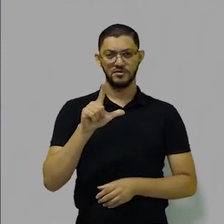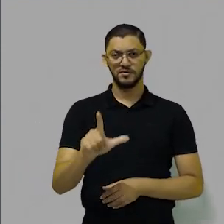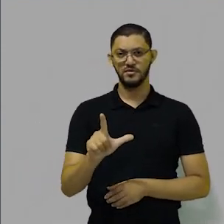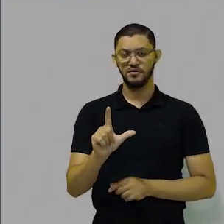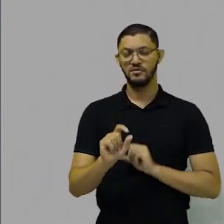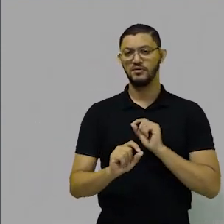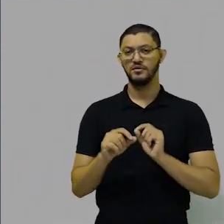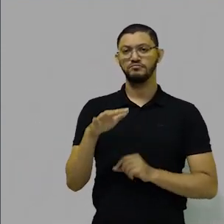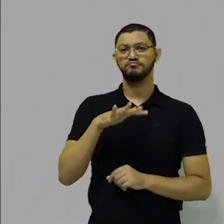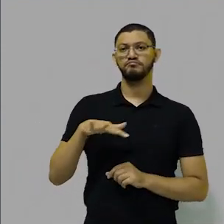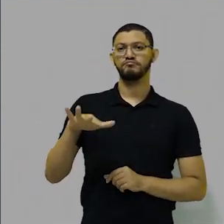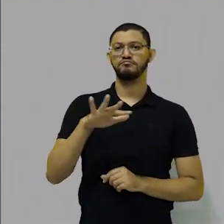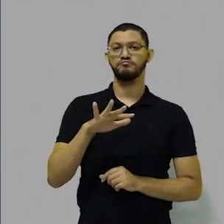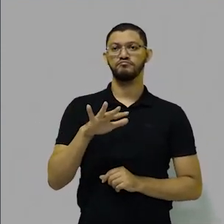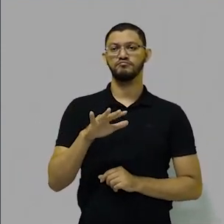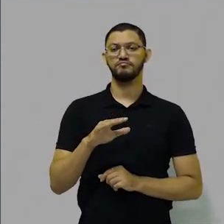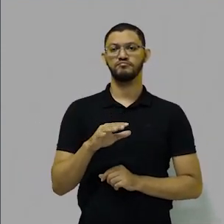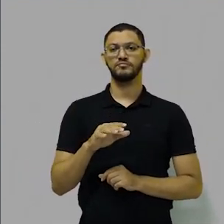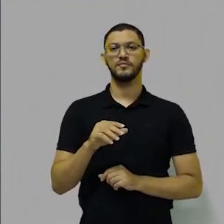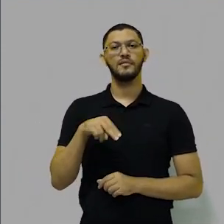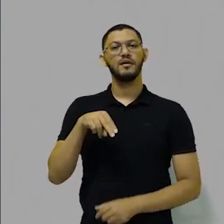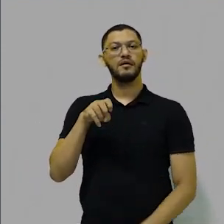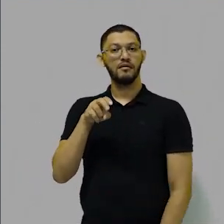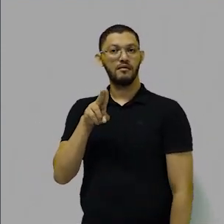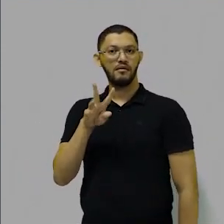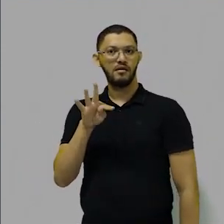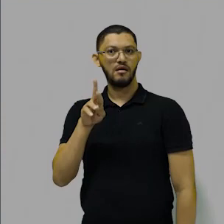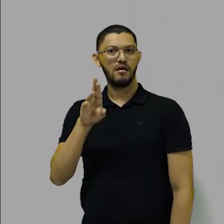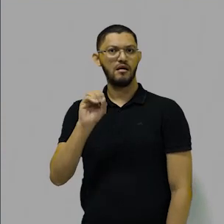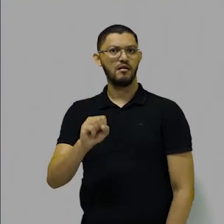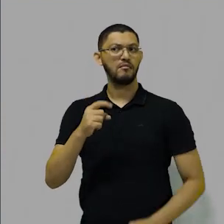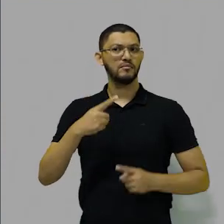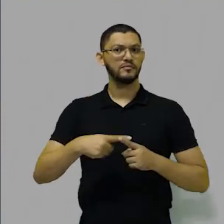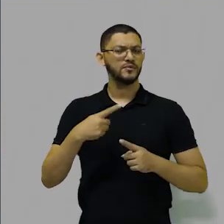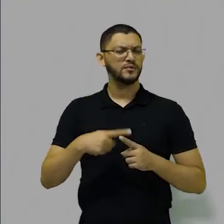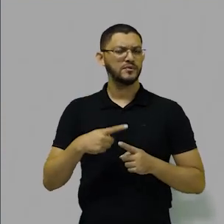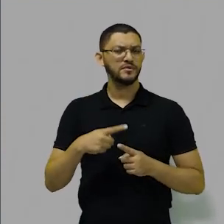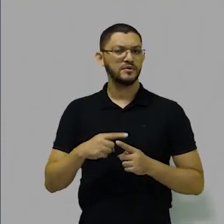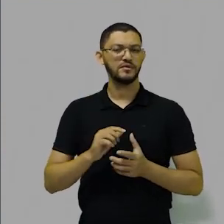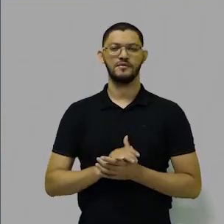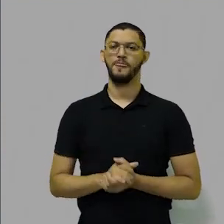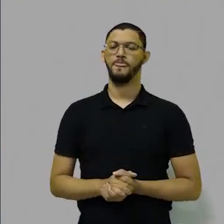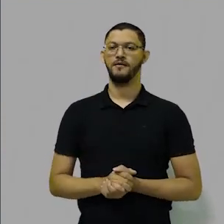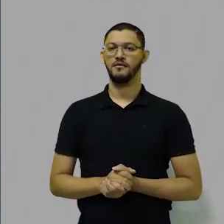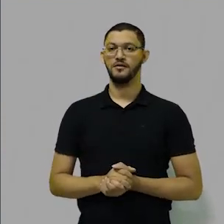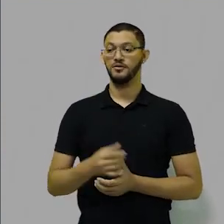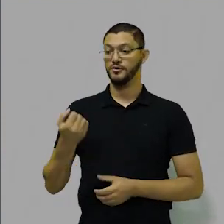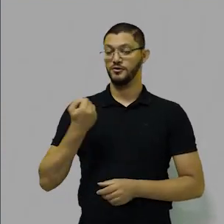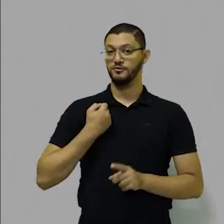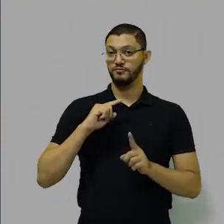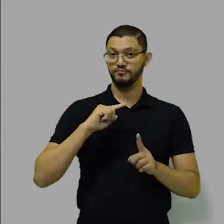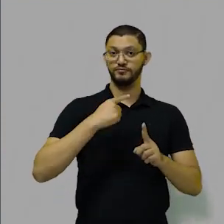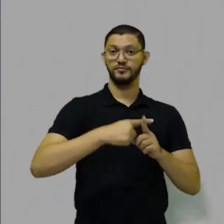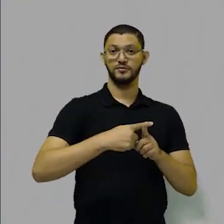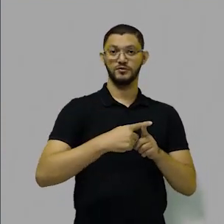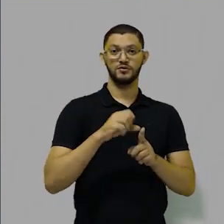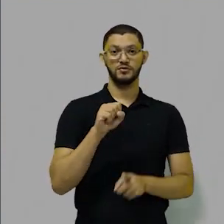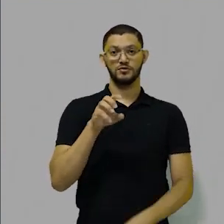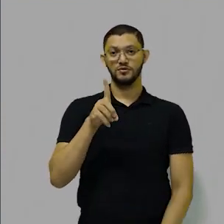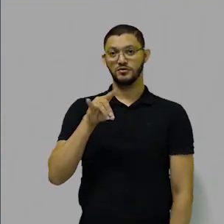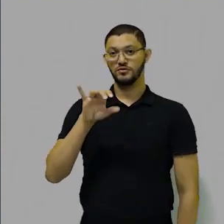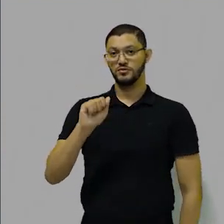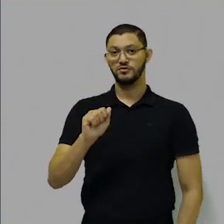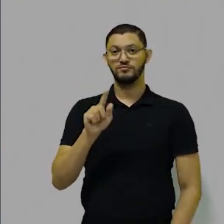no geral, eles são neutros. Por quê? Porque a carga positiva do sódio